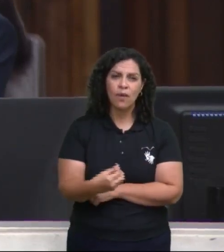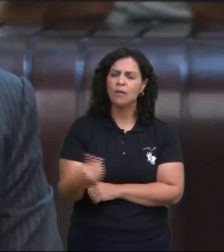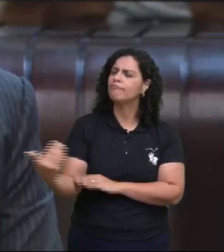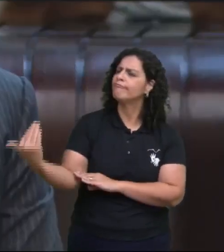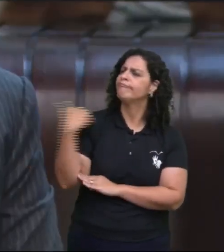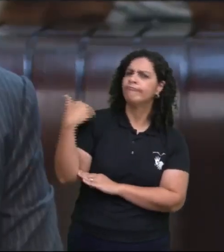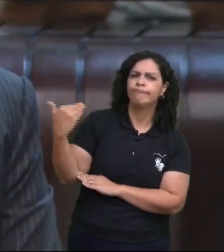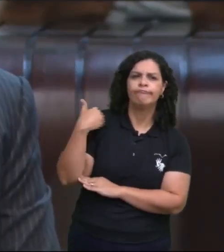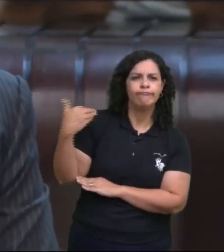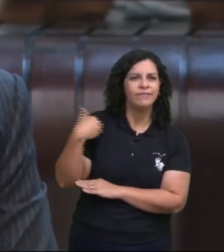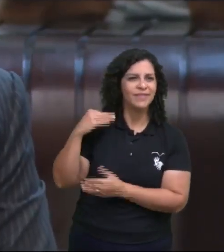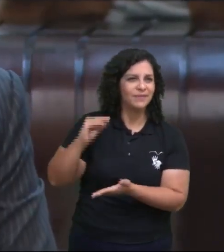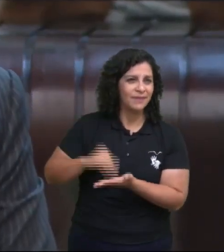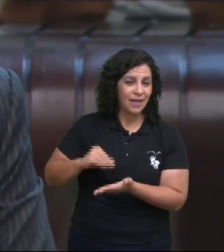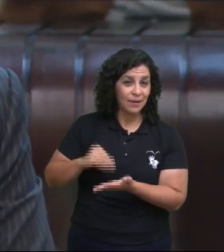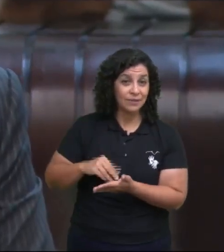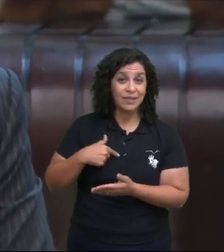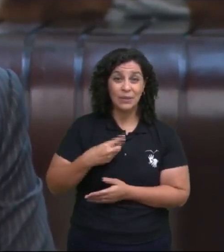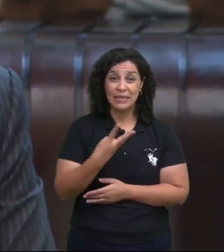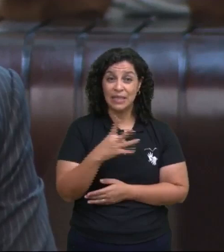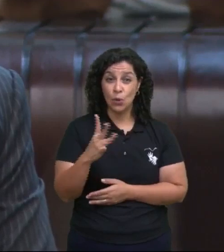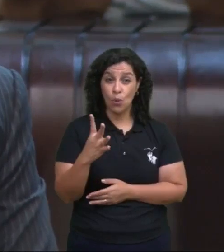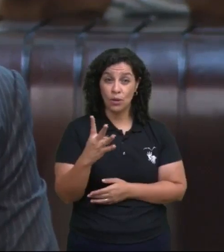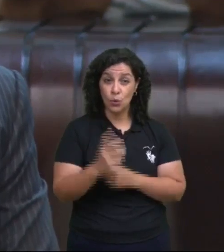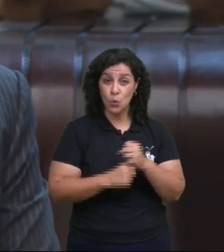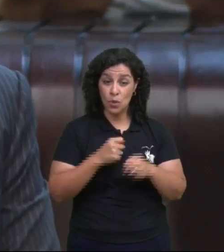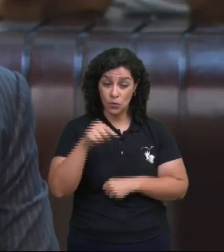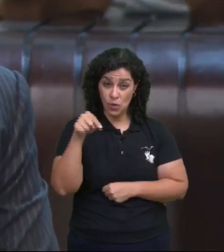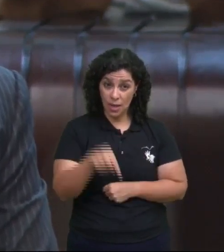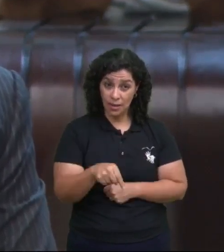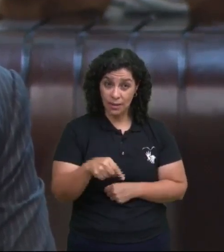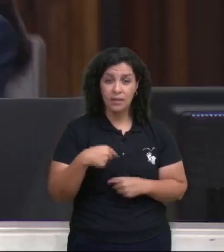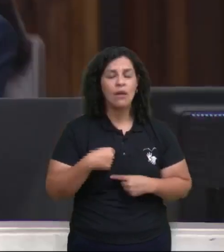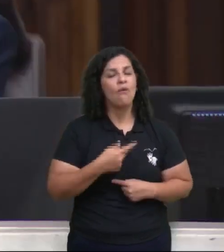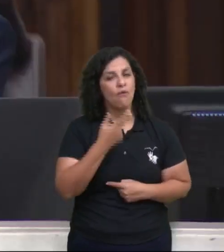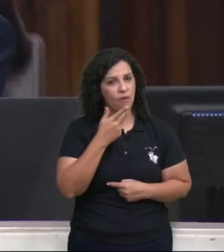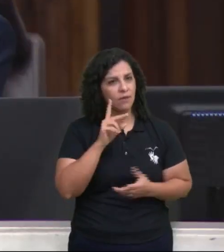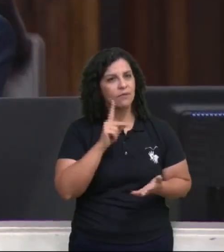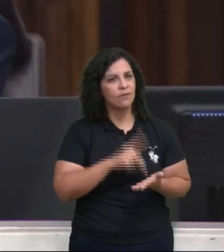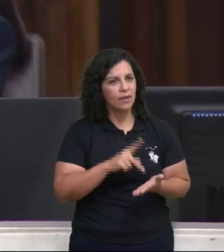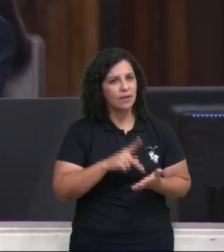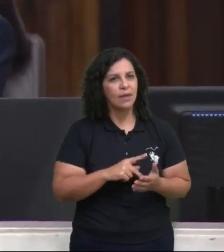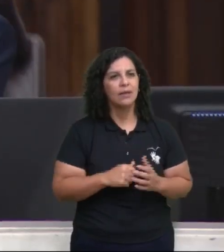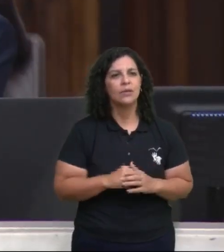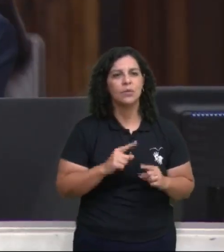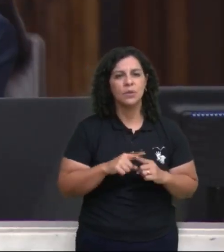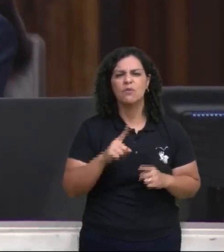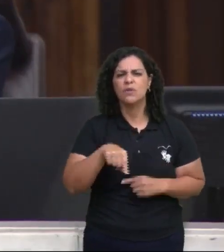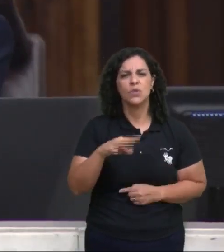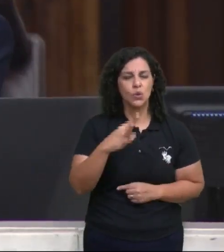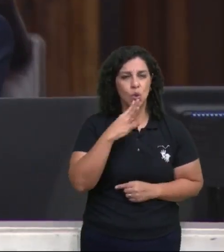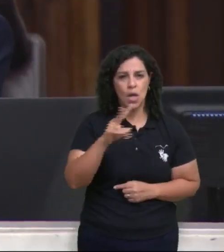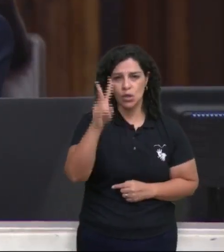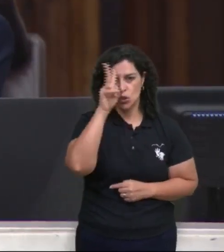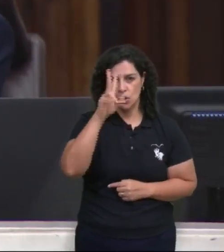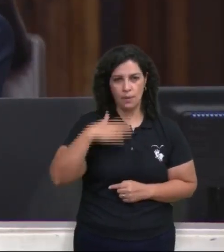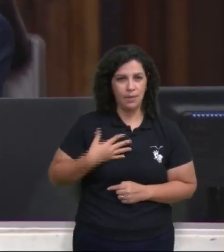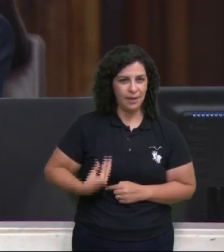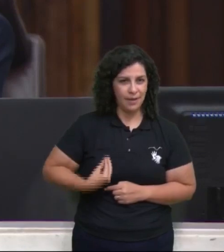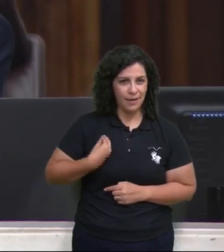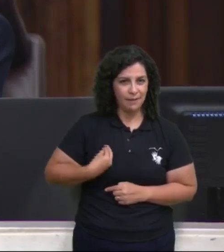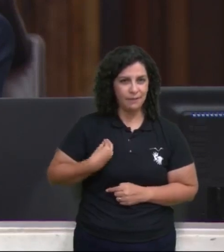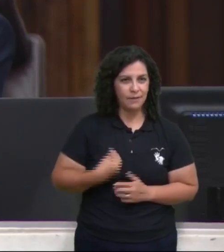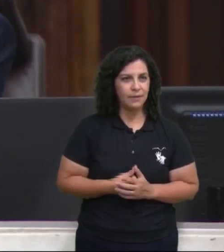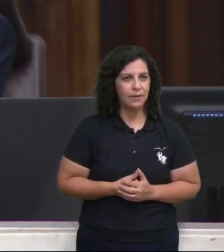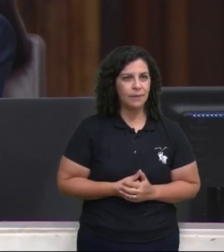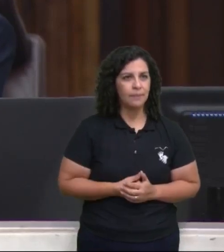cobrando. Eu, há 34 anos, estou aqui. E eu posso falar com muita propriedade, todos já conhecem a minha história,